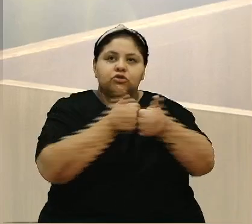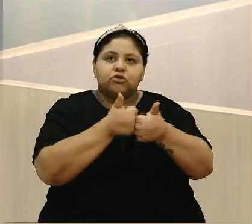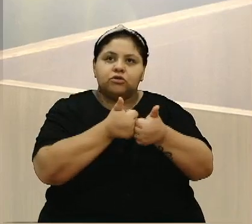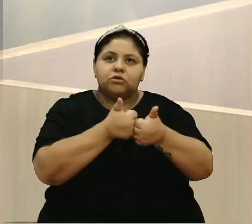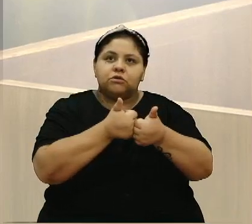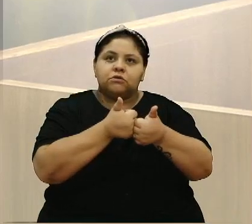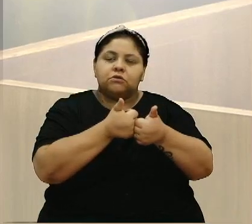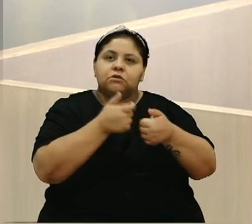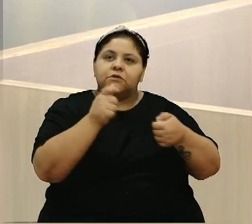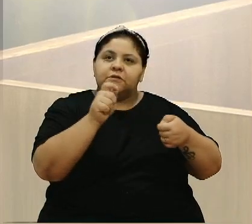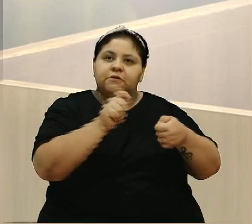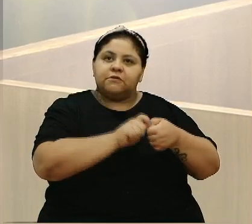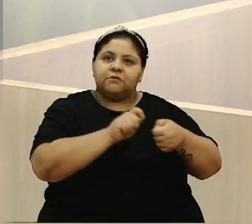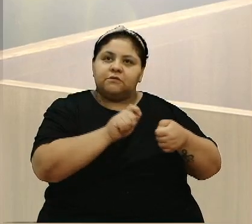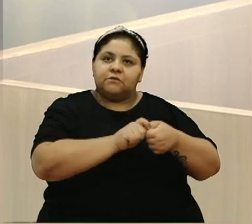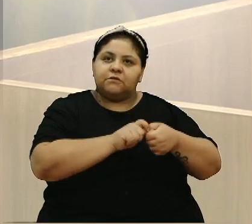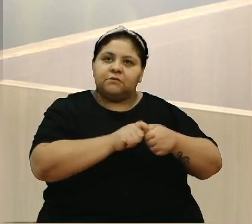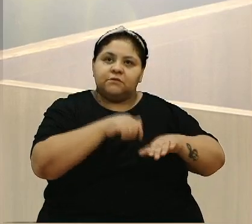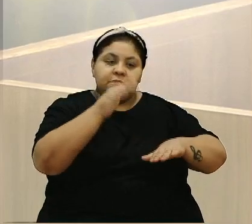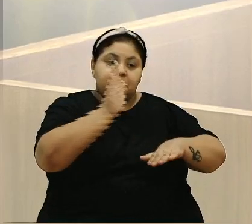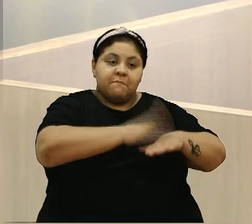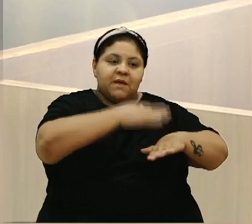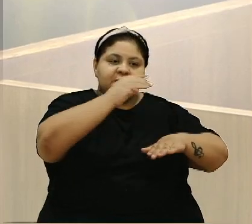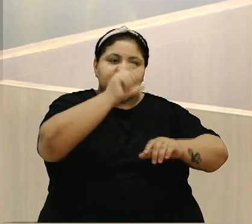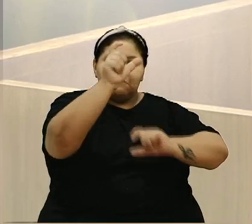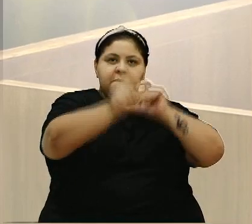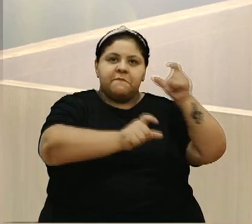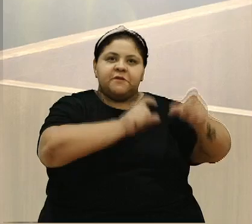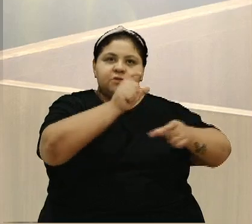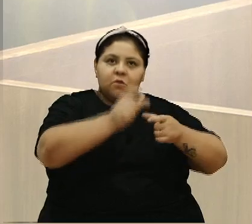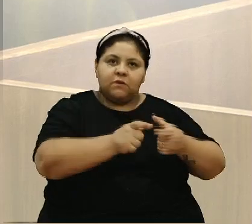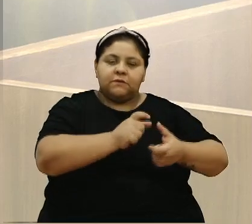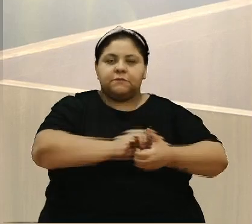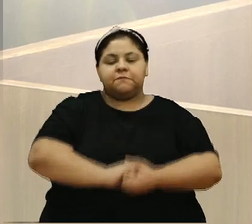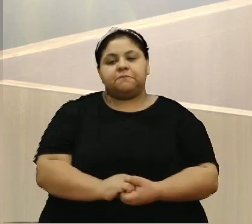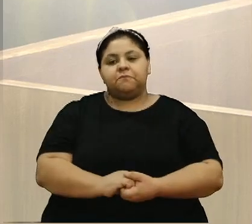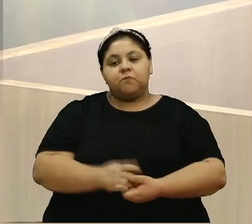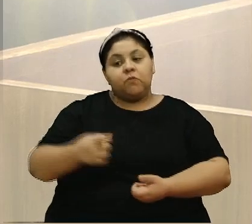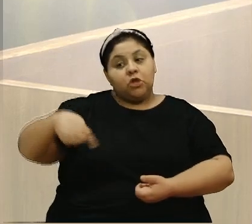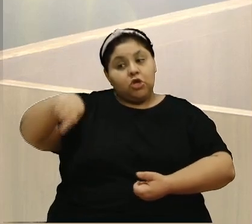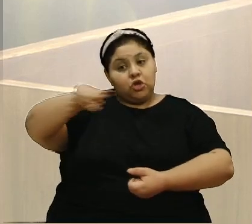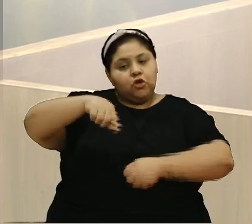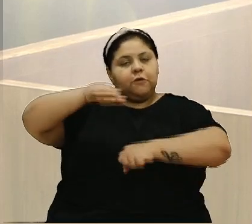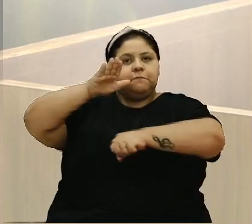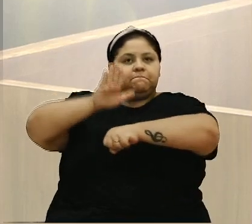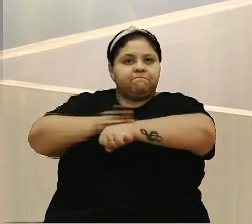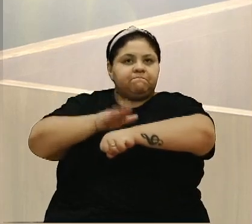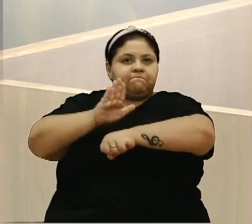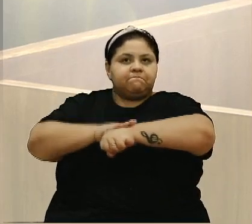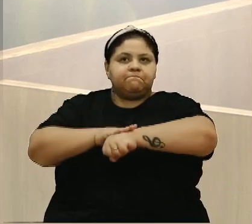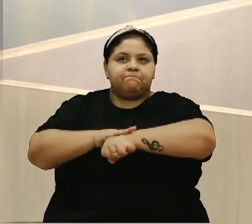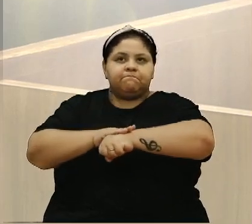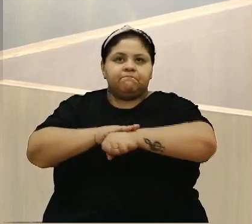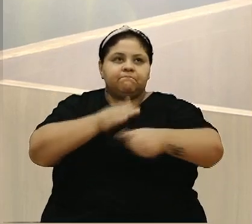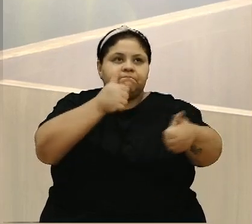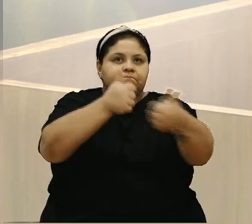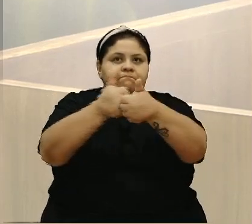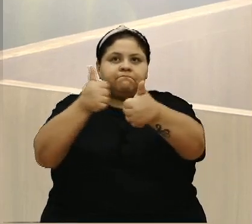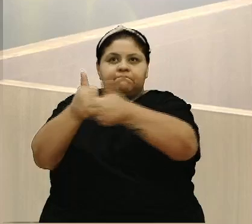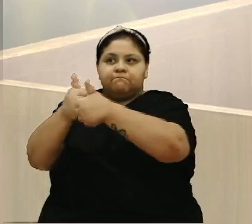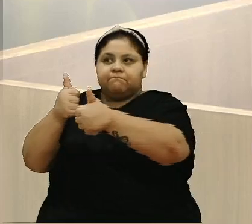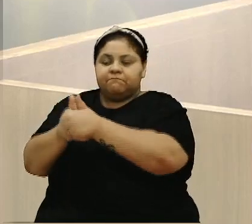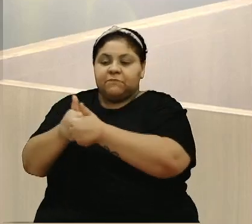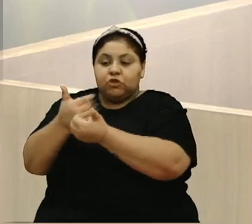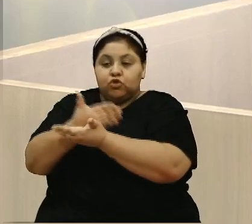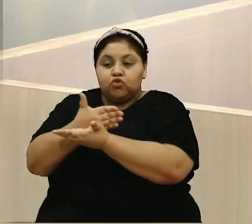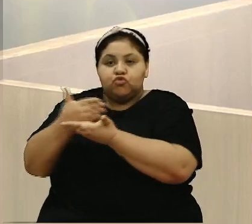nos fazemos mais cidadãos. E nós, nesse momento, que estamos tão próximos da abertura de um